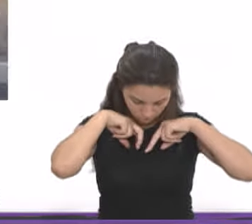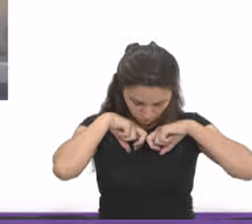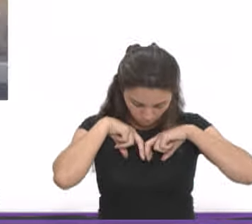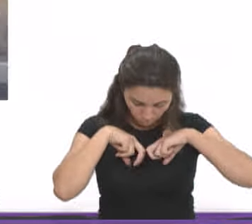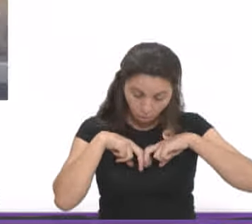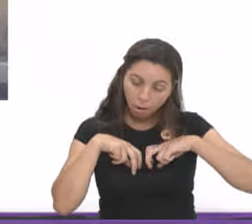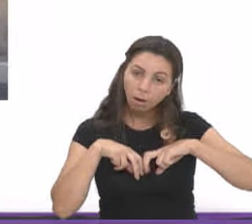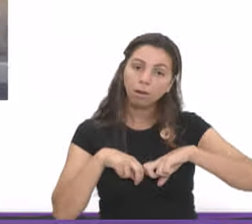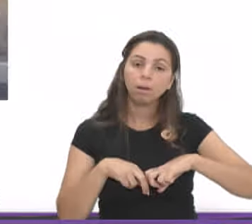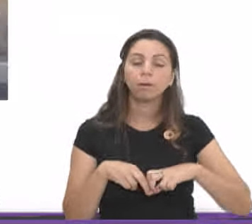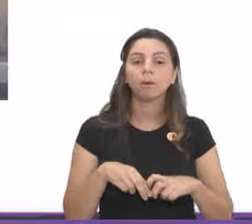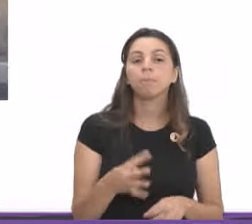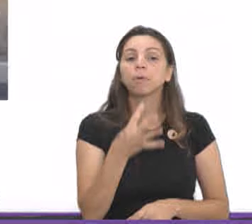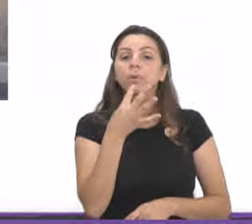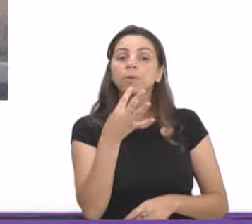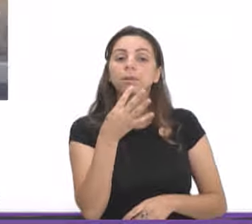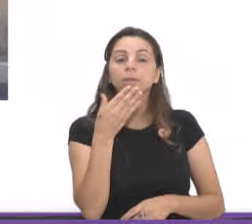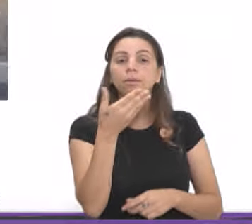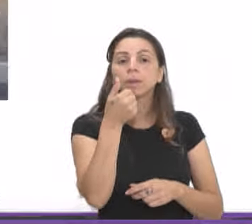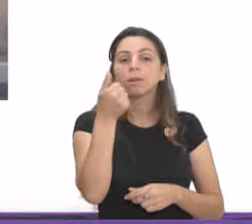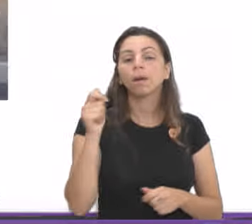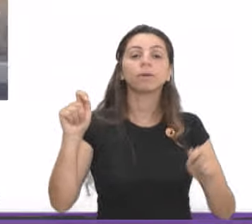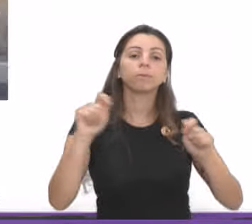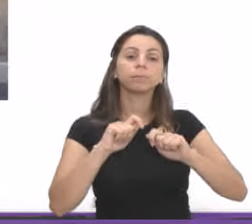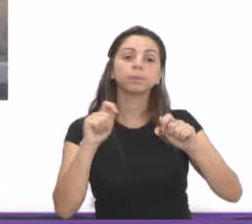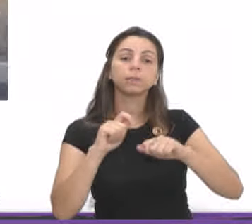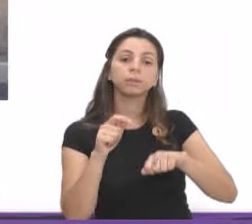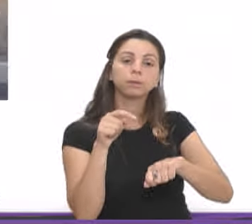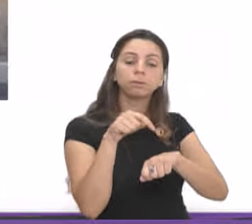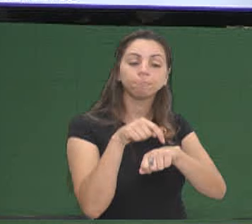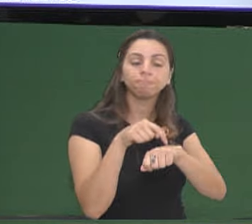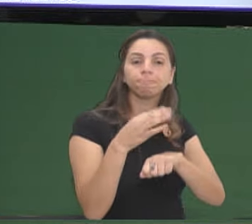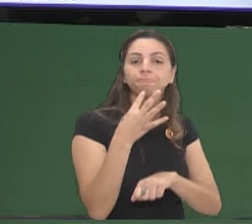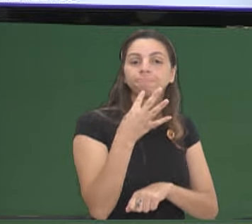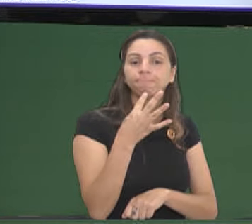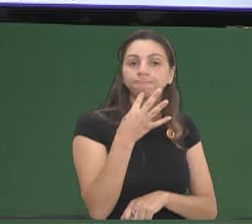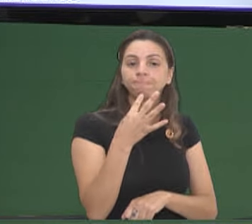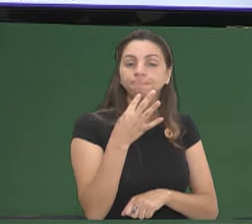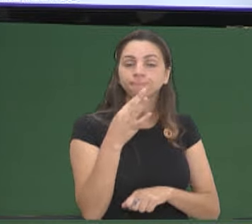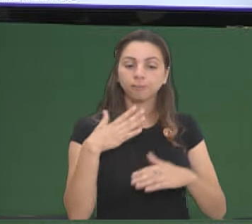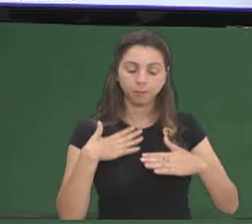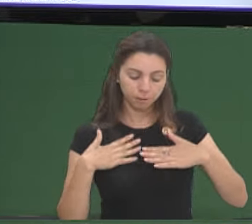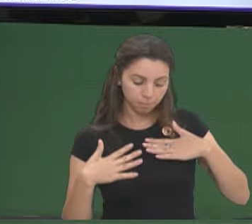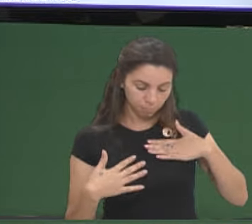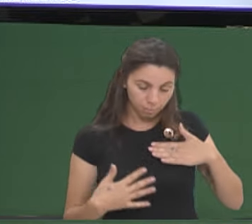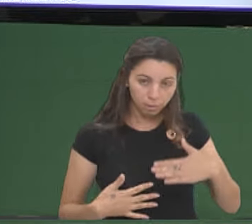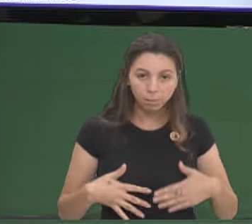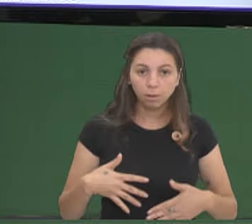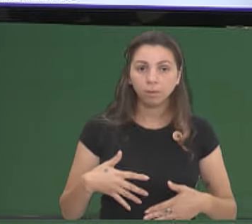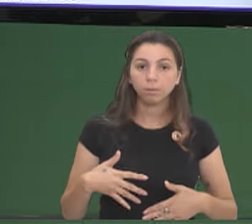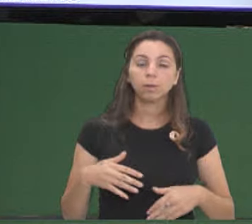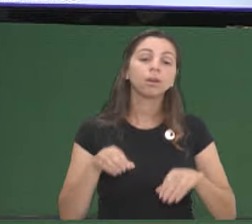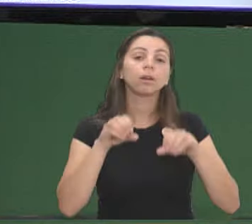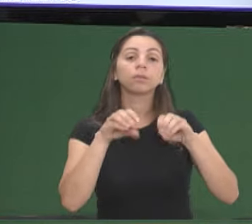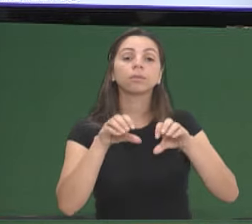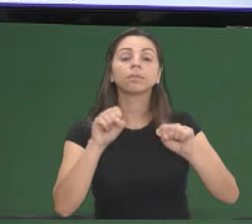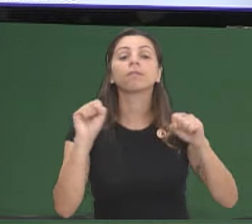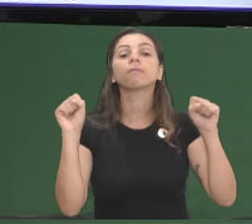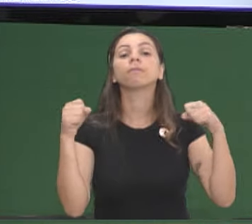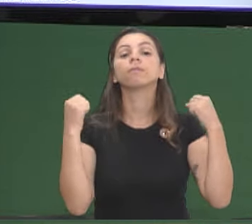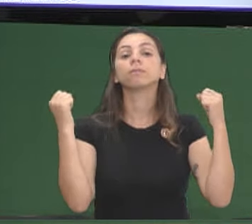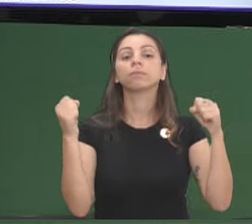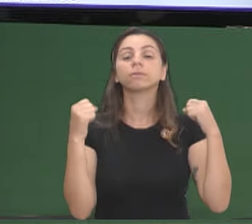desse momento de silêncio, de paz, conhecer o meu corpo, né? E a educação física, essa questão